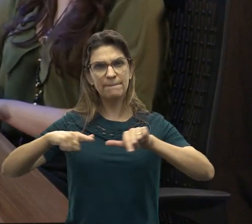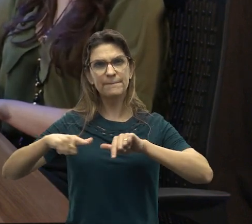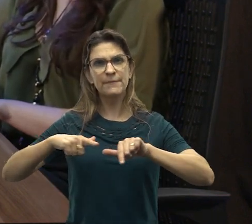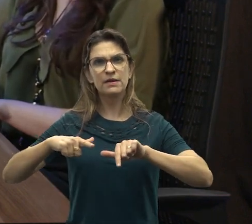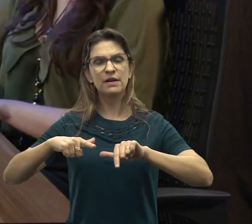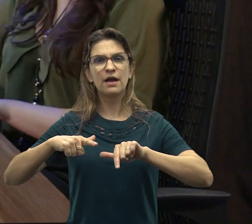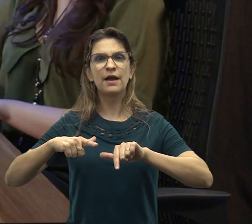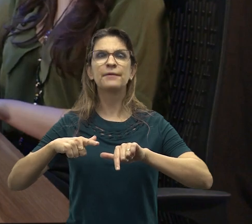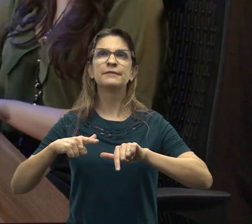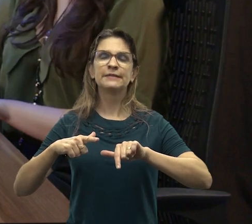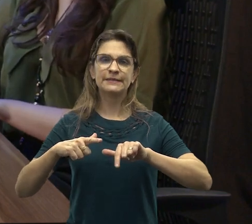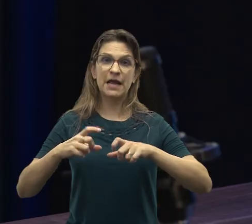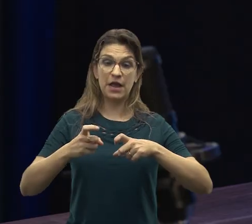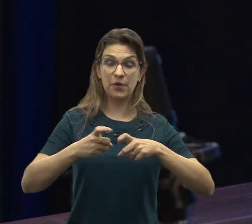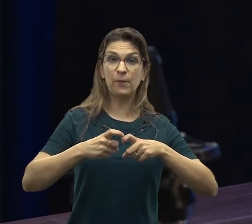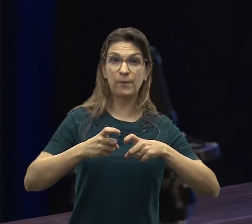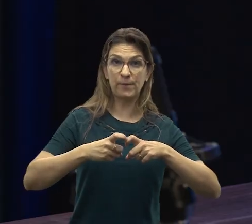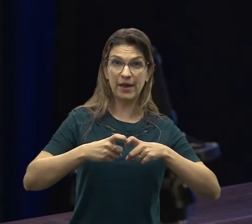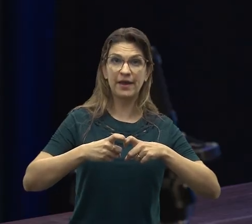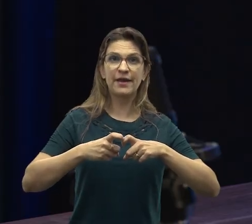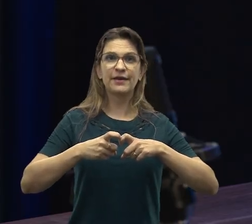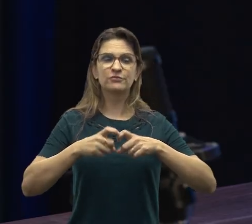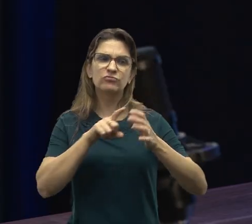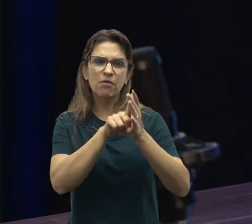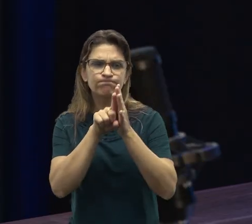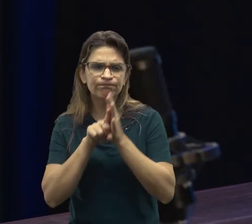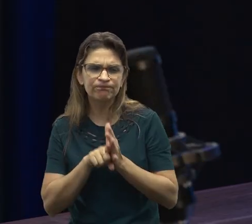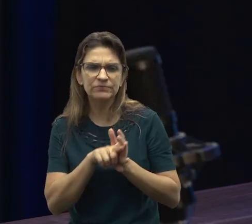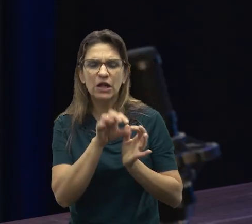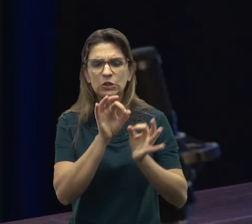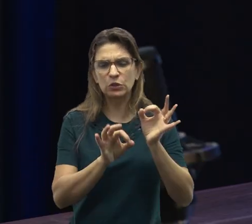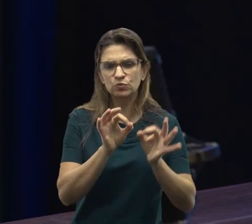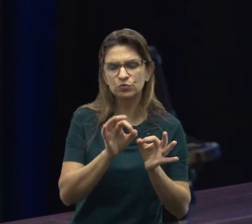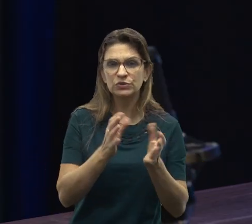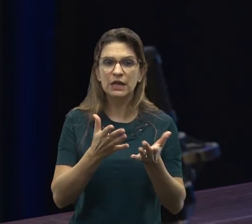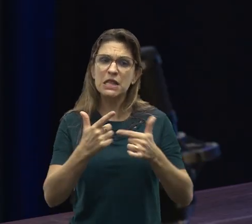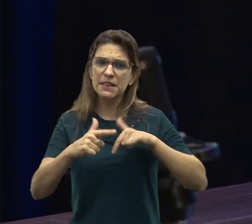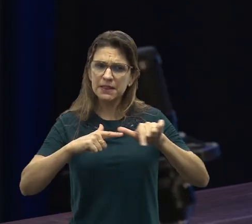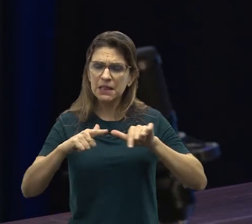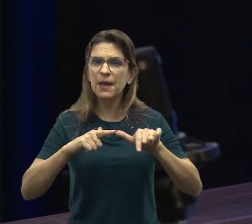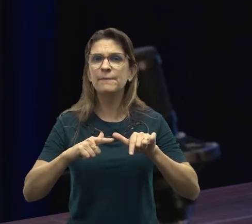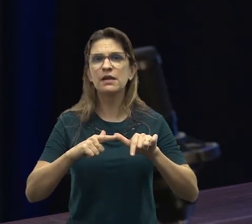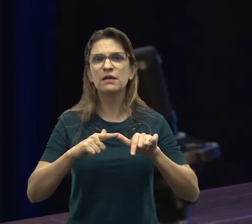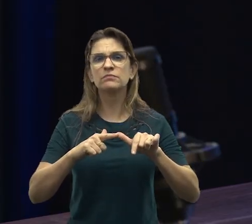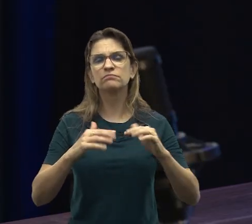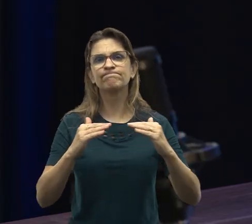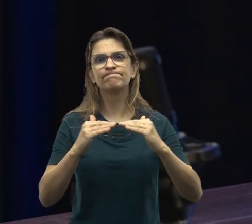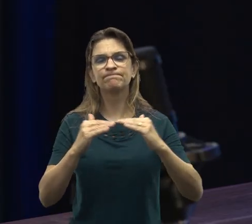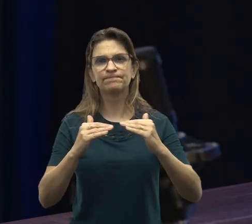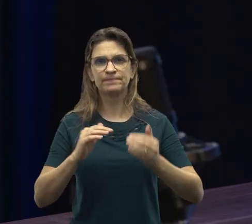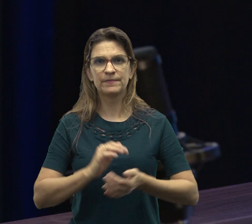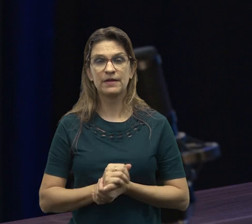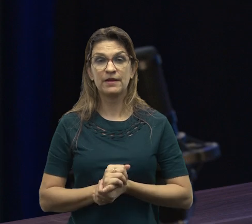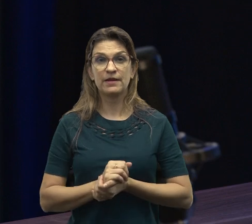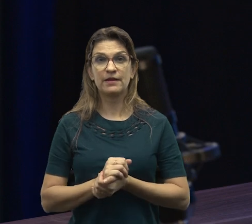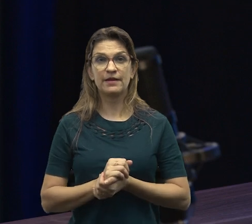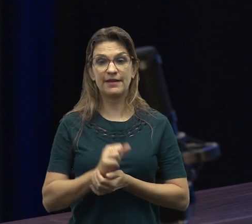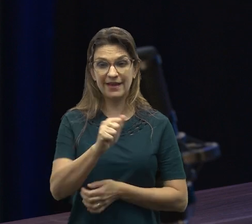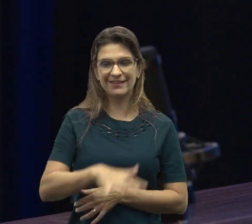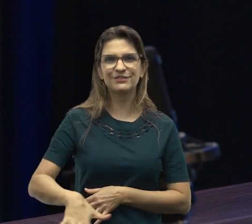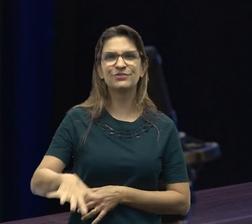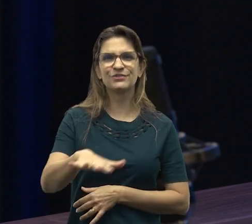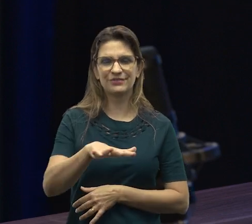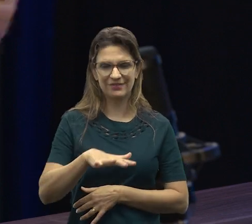legista, e vale como um todo, né? Nós todos, globalmente, somos uma sociedade só e estamos no mesmo barco, então